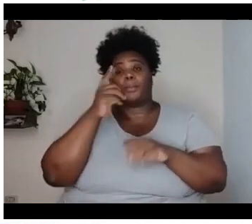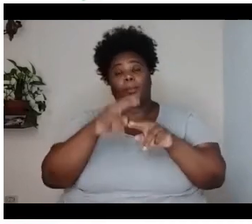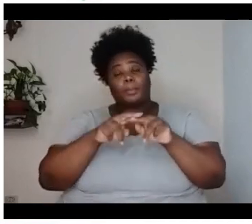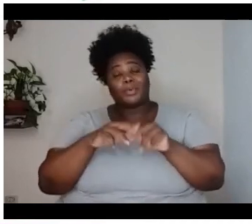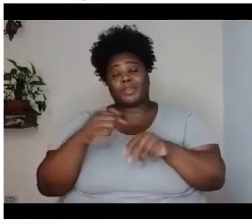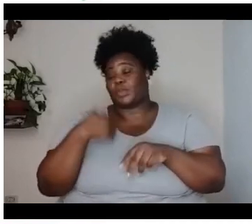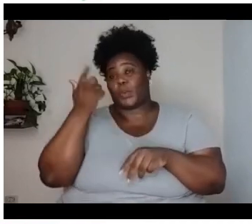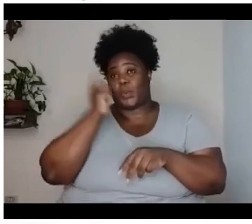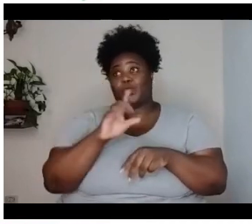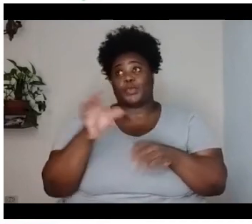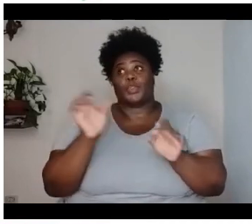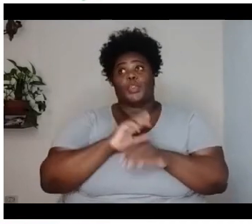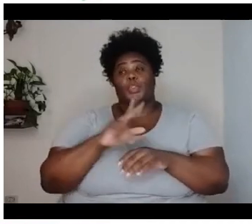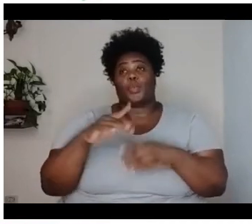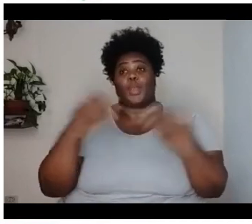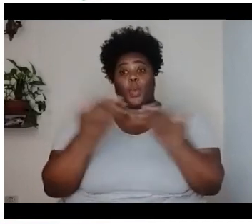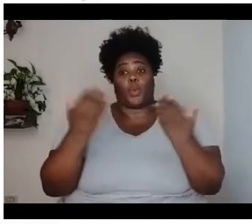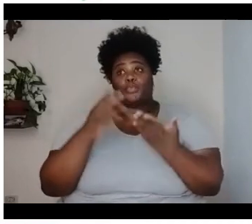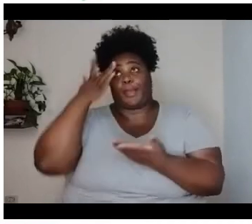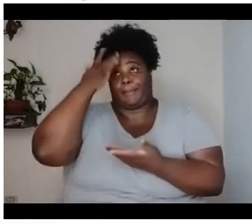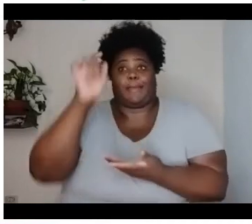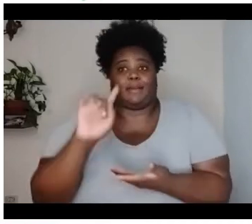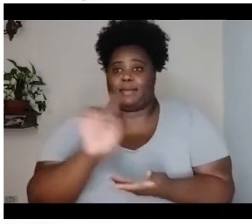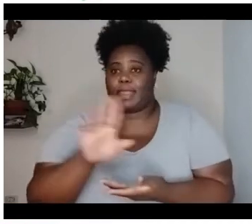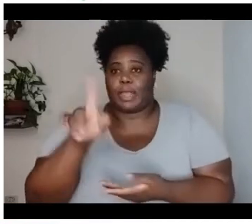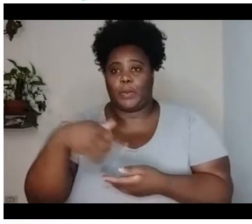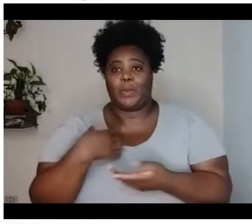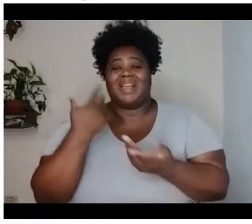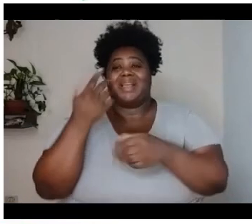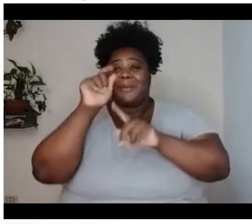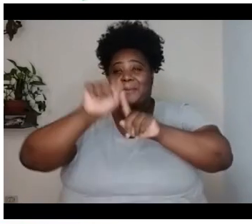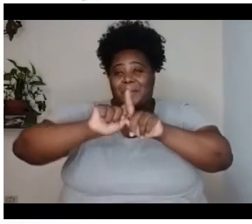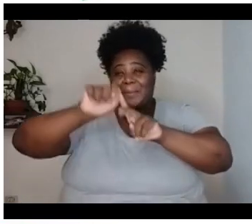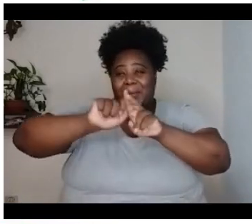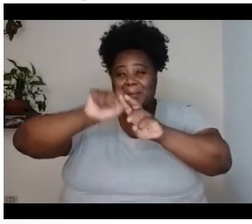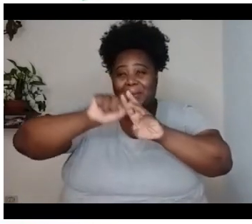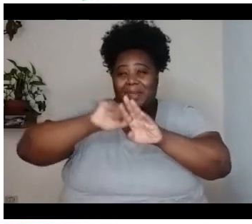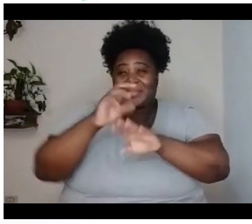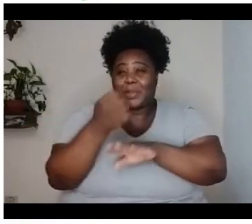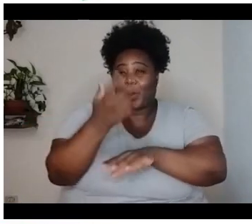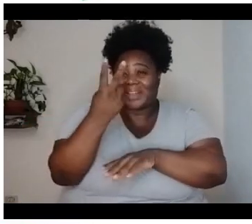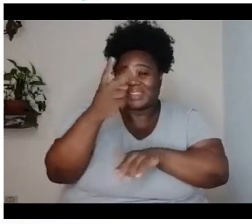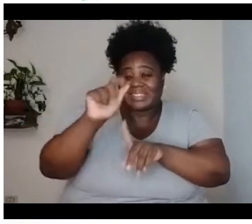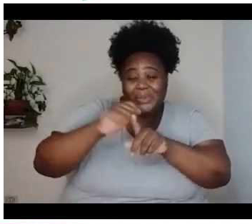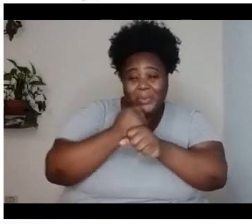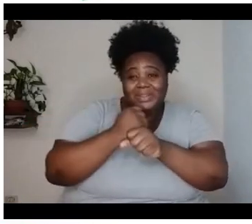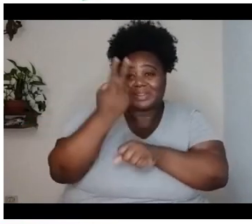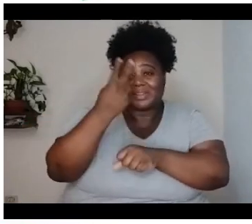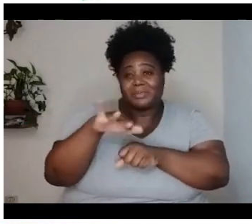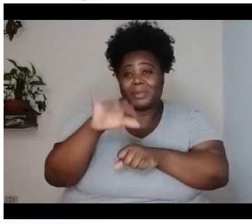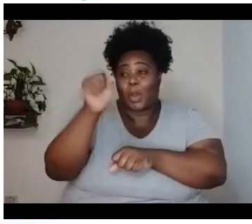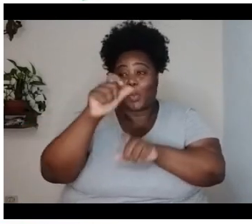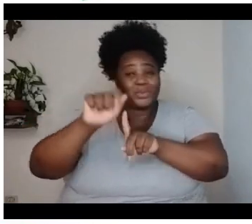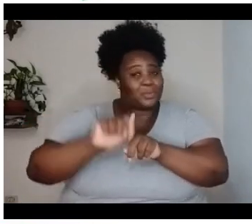hoje para amanhã, é meses. Ginástica da pele foram quase 2 anos e meio, Rosa Púrpura foram 8